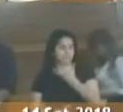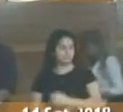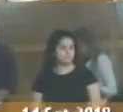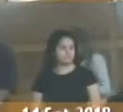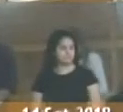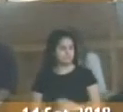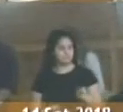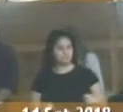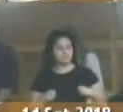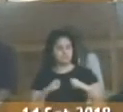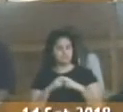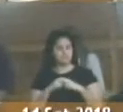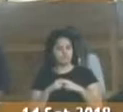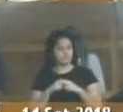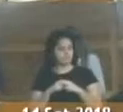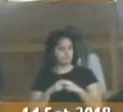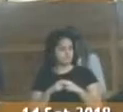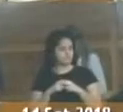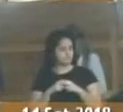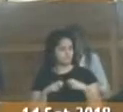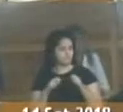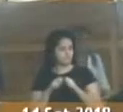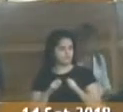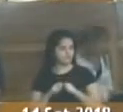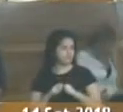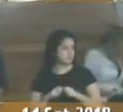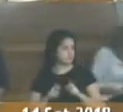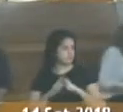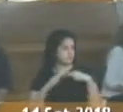à Câmara de Vereadores pela sessão